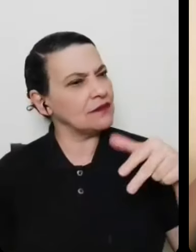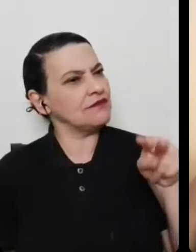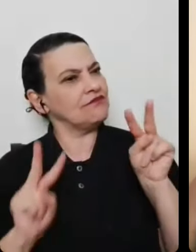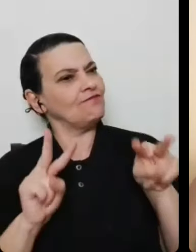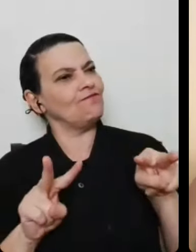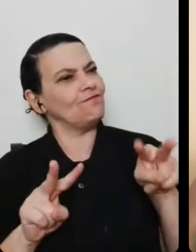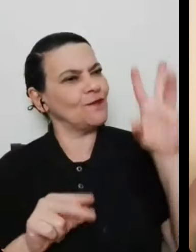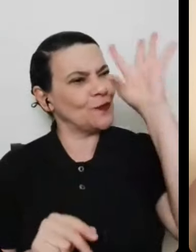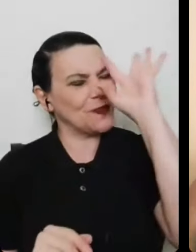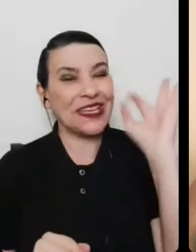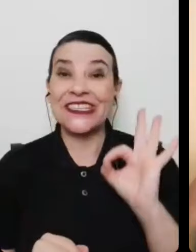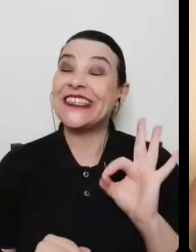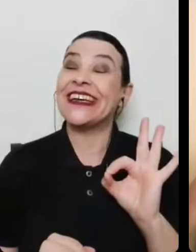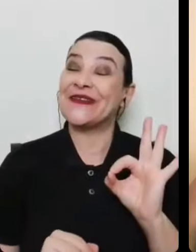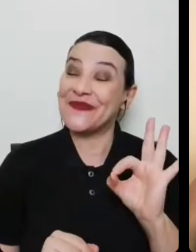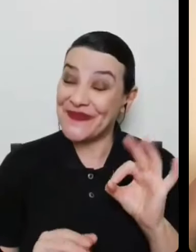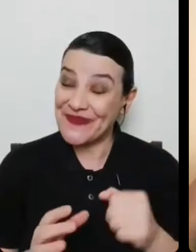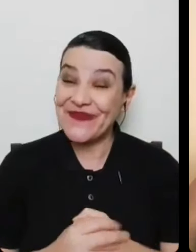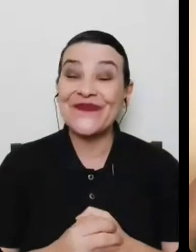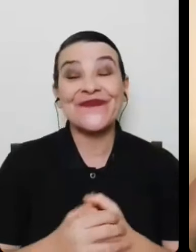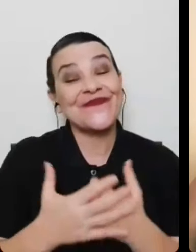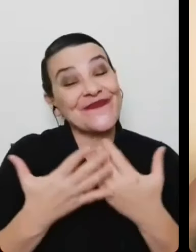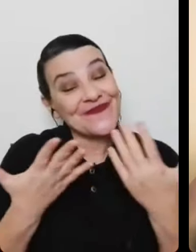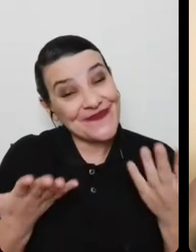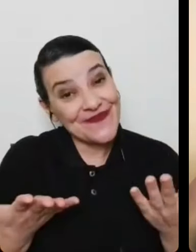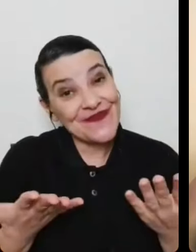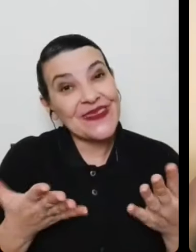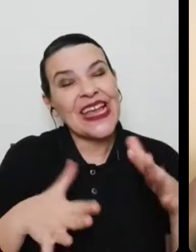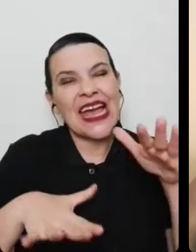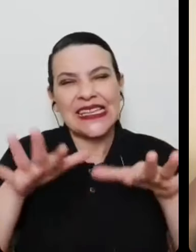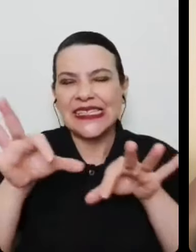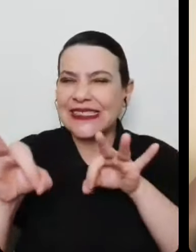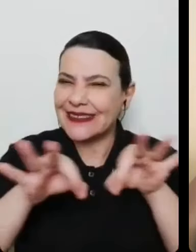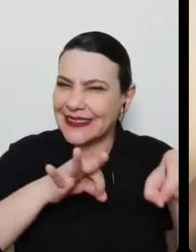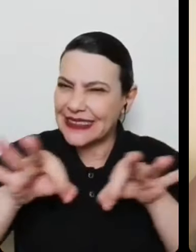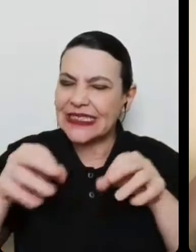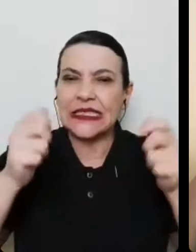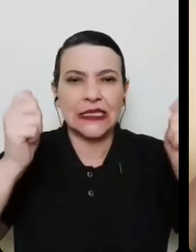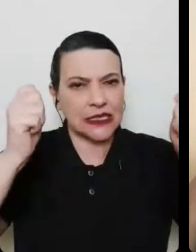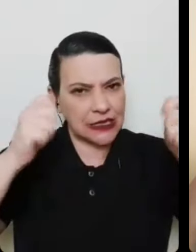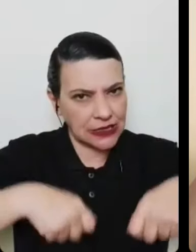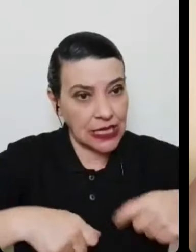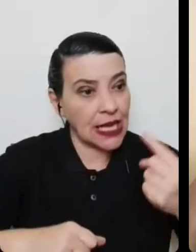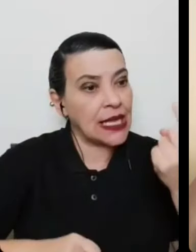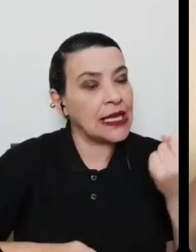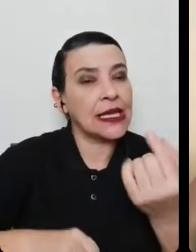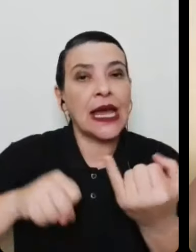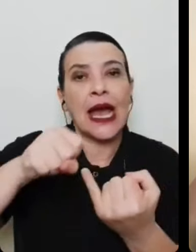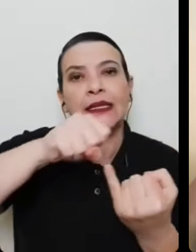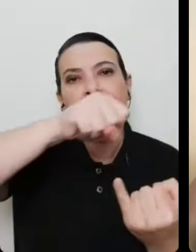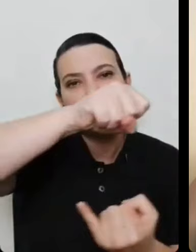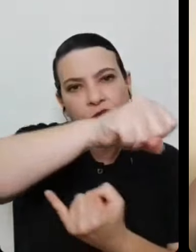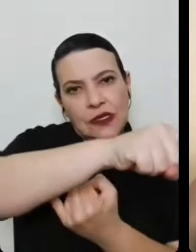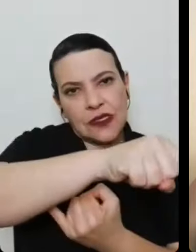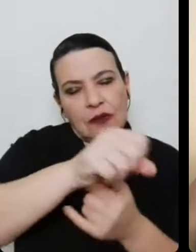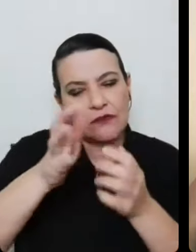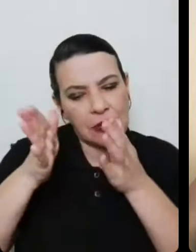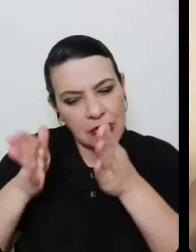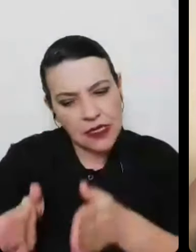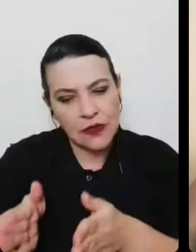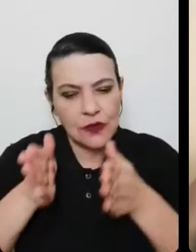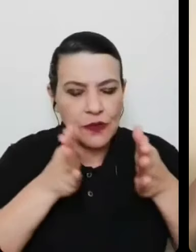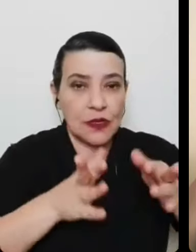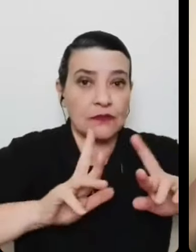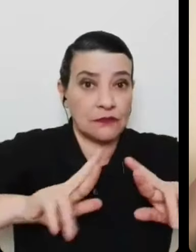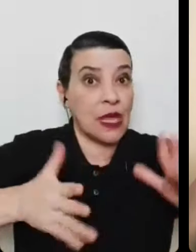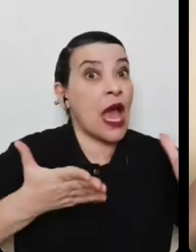experiência. Então, assim, tem coisa que dá para fazer, e aí cada instituição está em um momento, né? Quer dizer, tem gente que já está